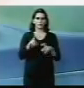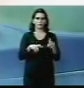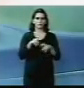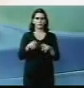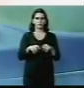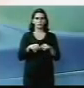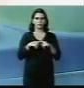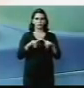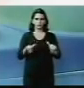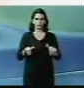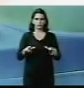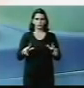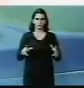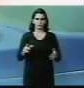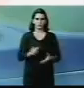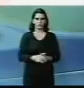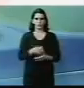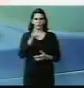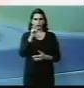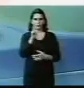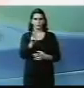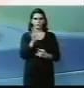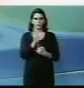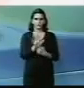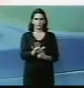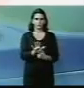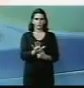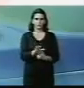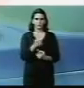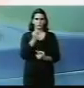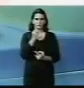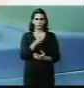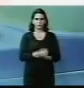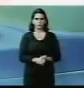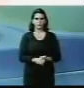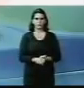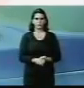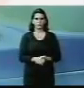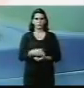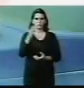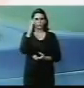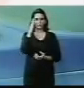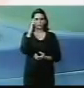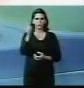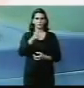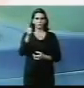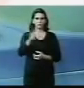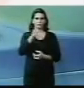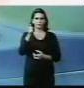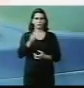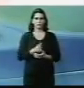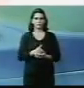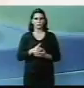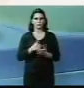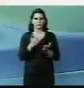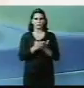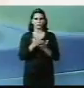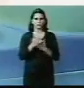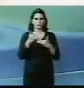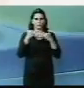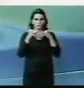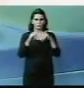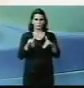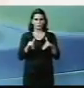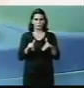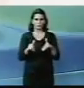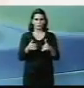computadores que compõem a rede. Então está aí uma ilustração bem bacana que permite a gente visualizar bem o esquema da rede, né? A organização